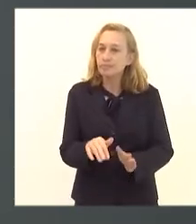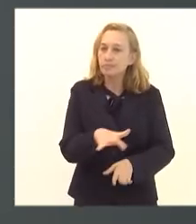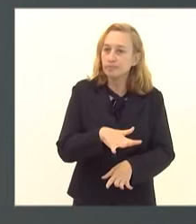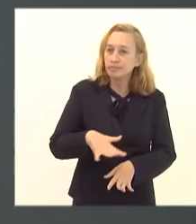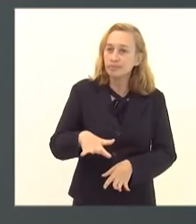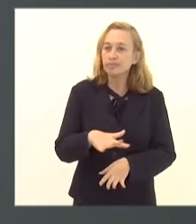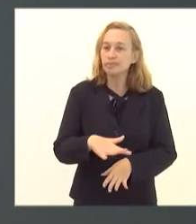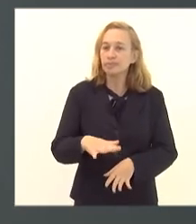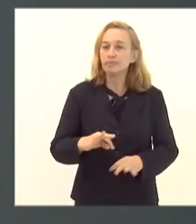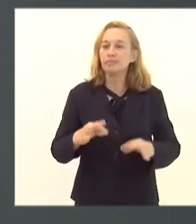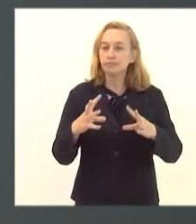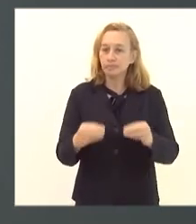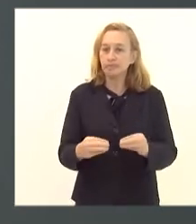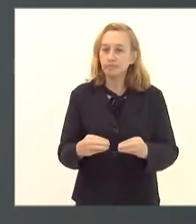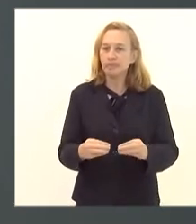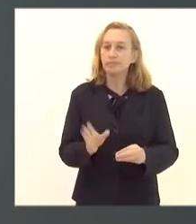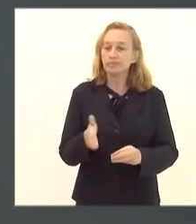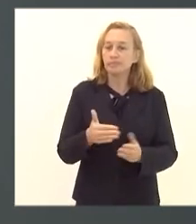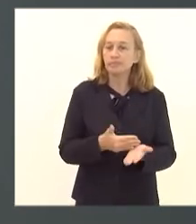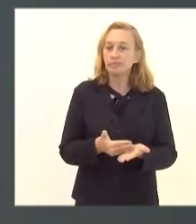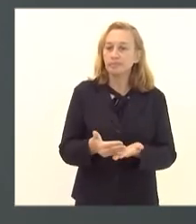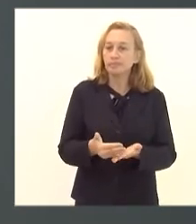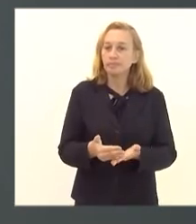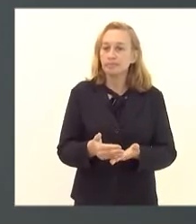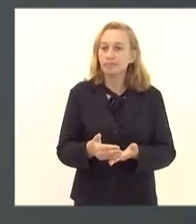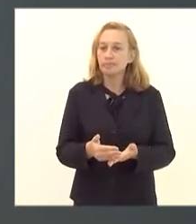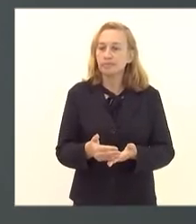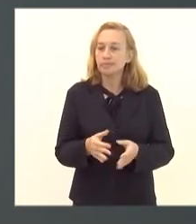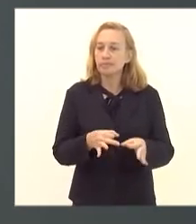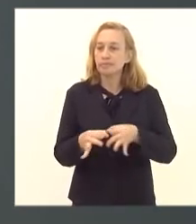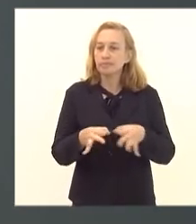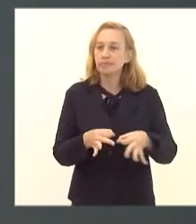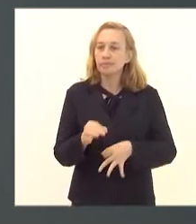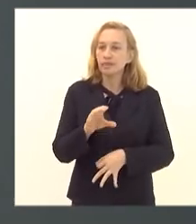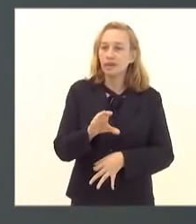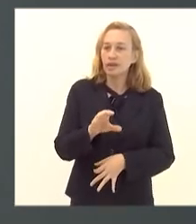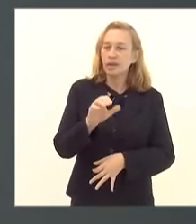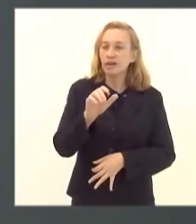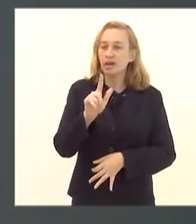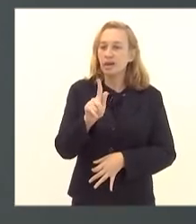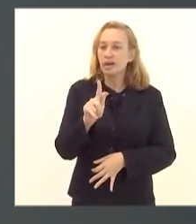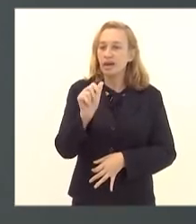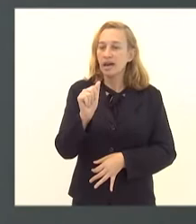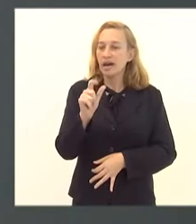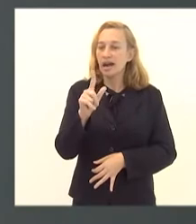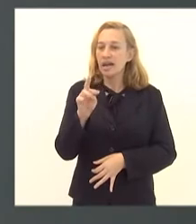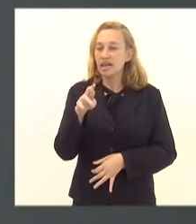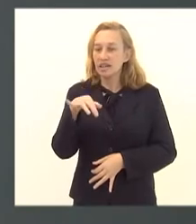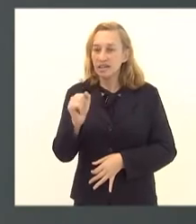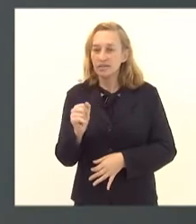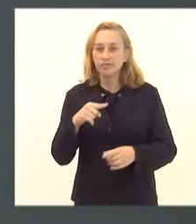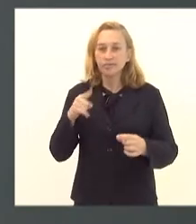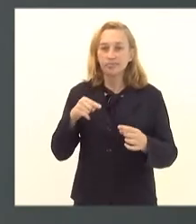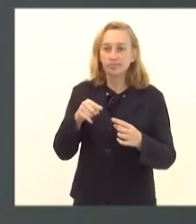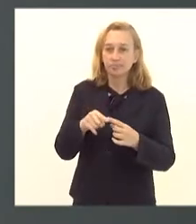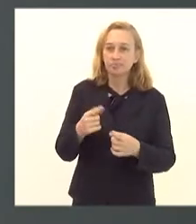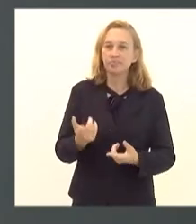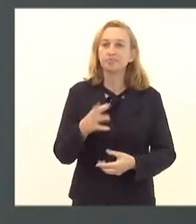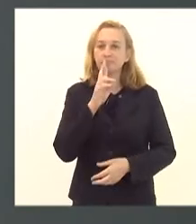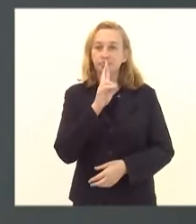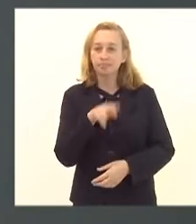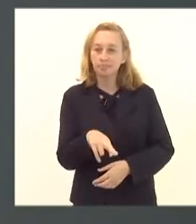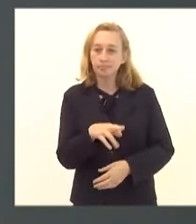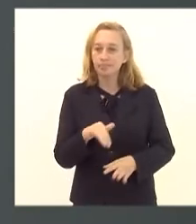e já começando o assentamento da galeria. É, o objetivo, né, e o